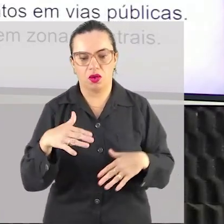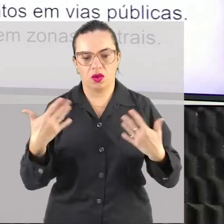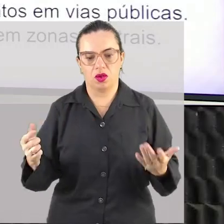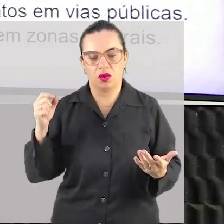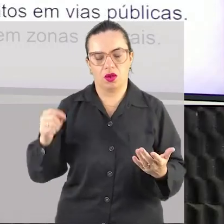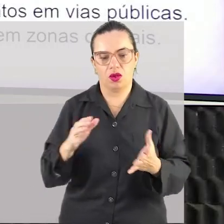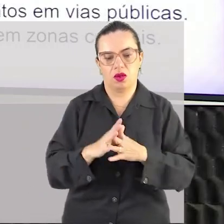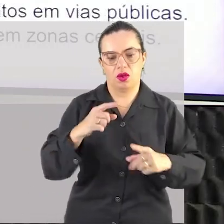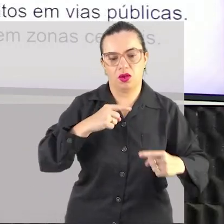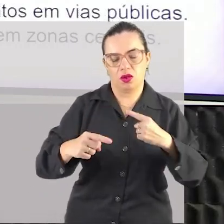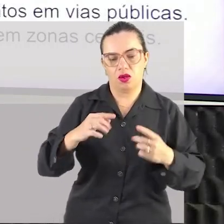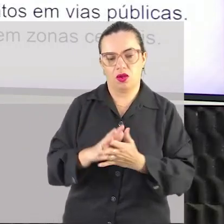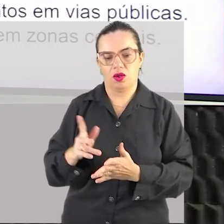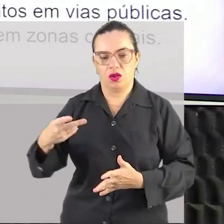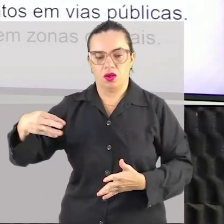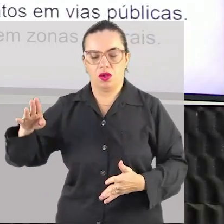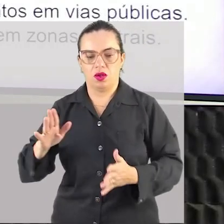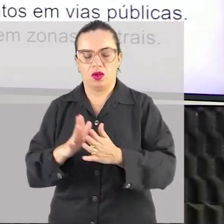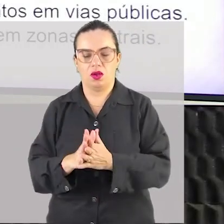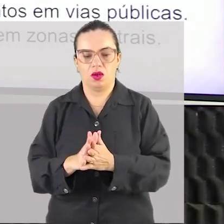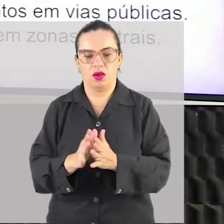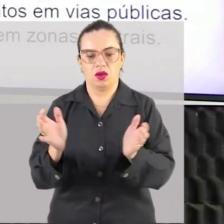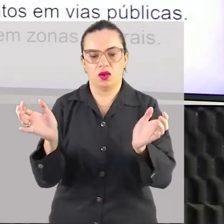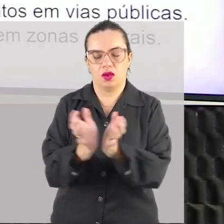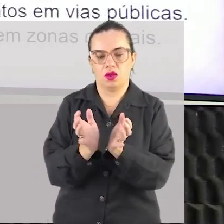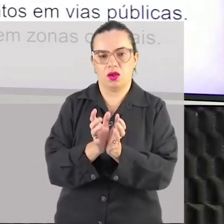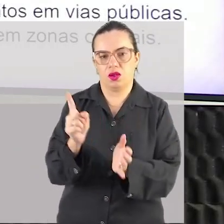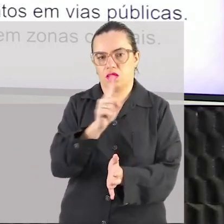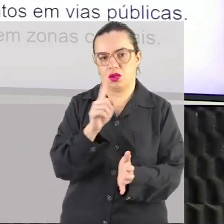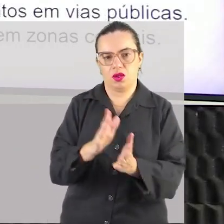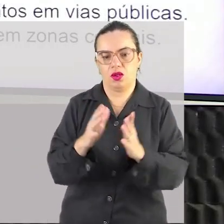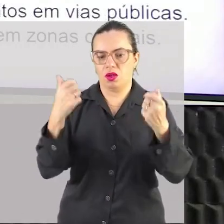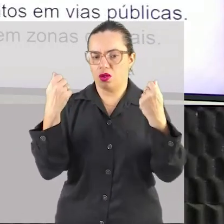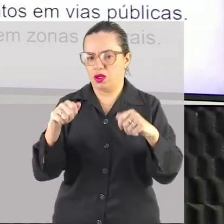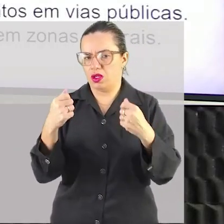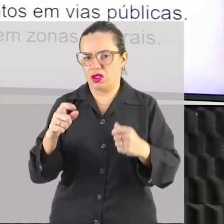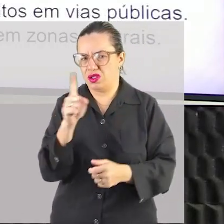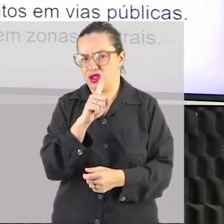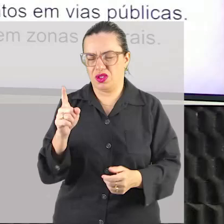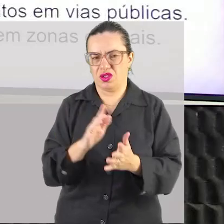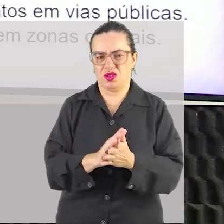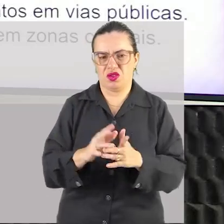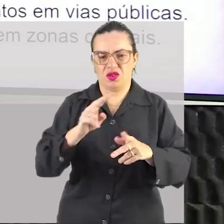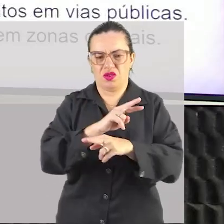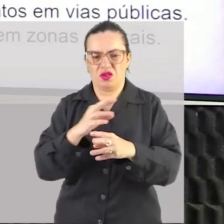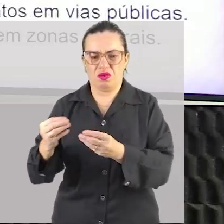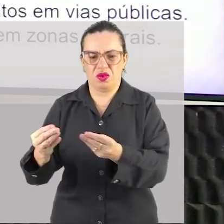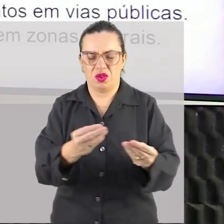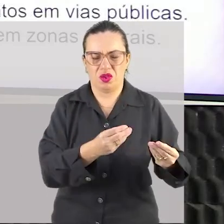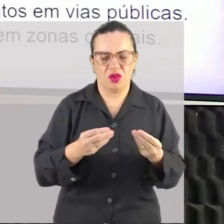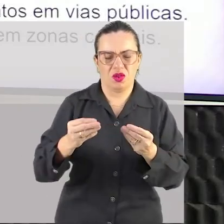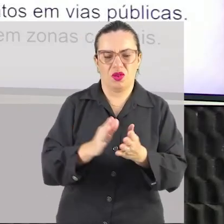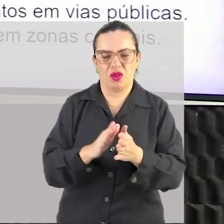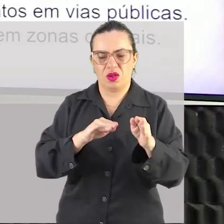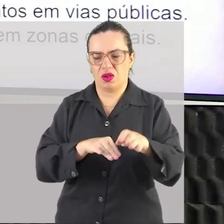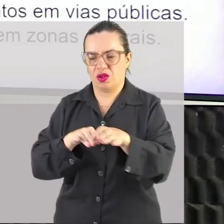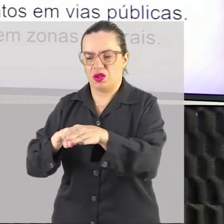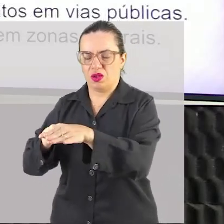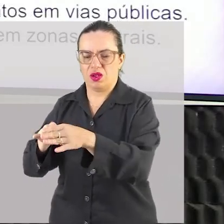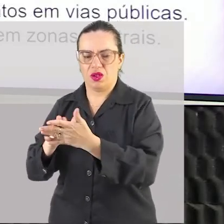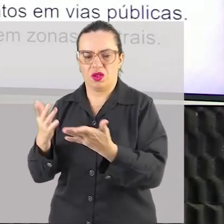viabilizou uma política de transporte coletivo eu não preciso de tanto estacionamento eu não preciso viabilizar